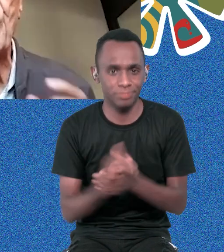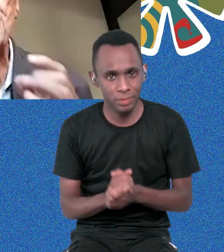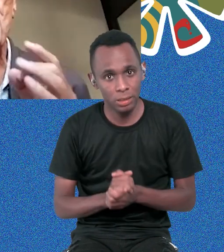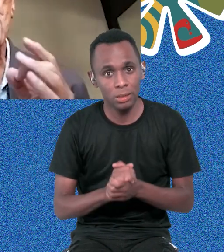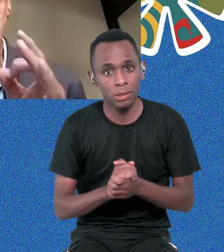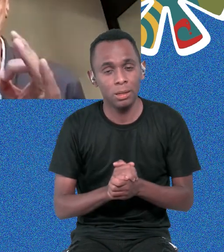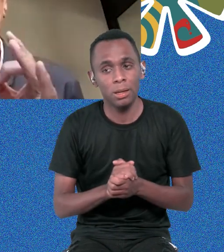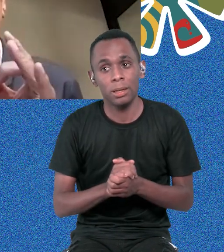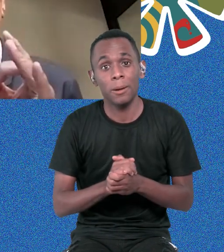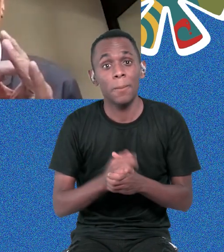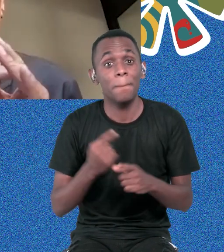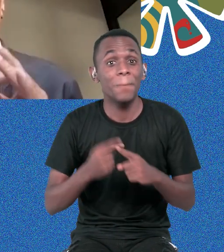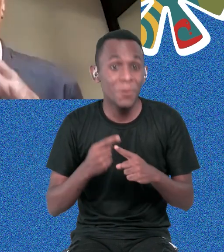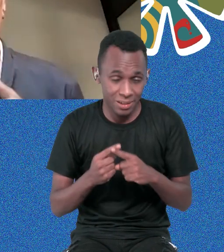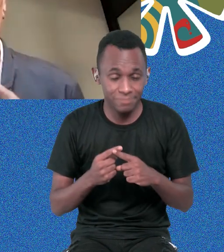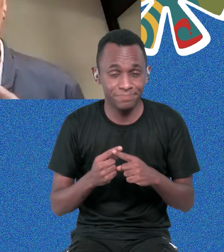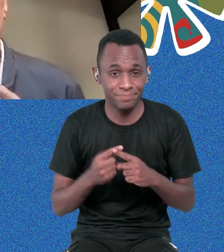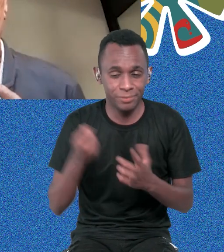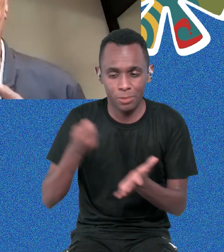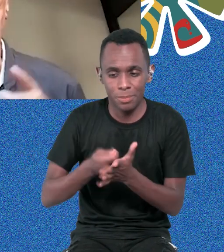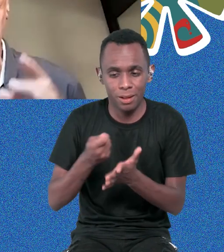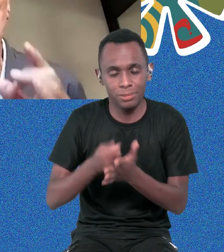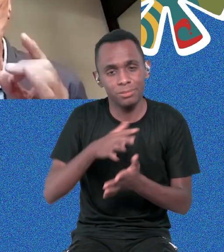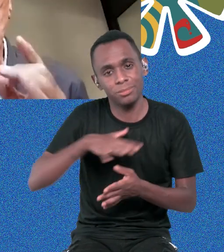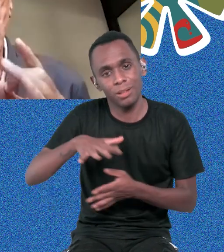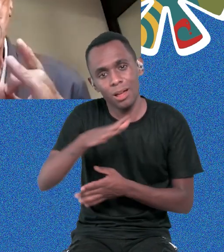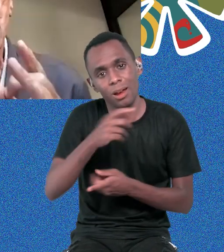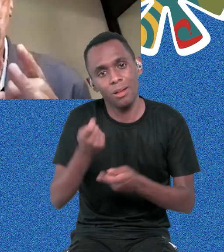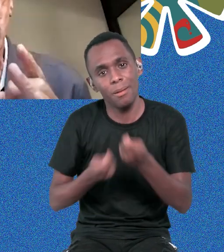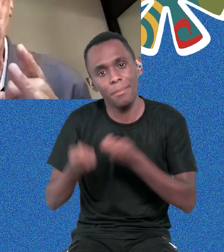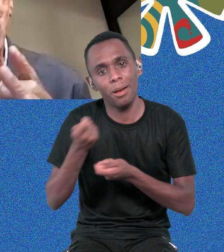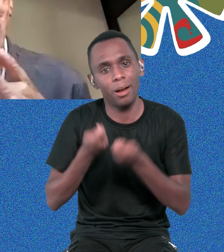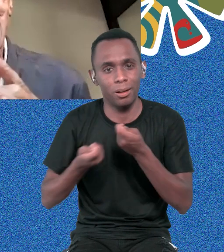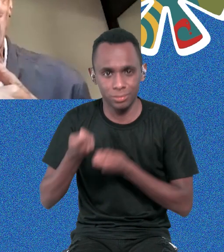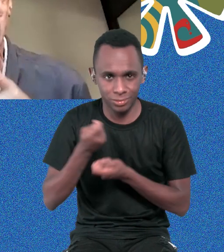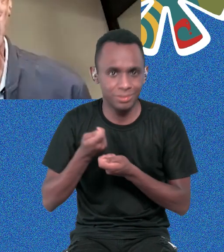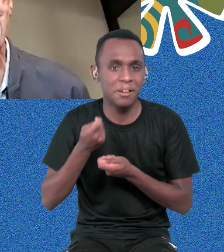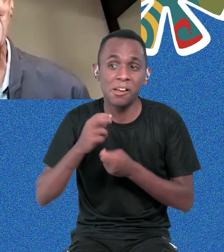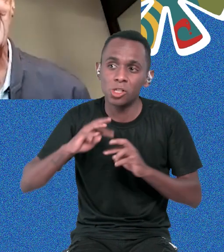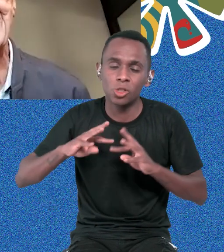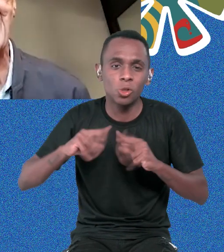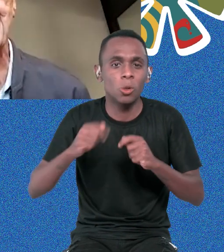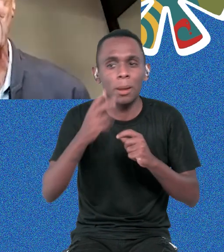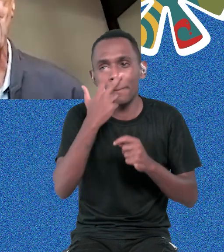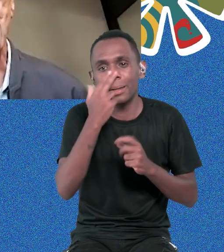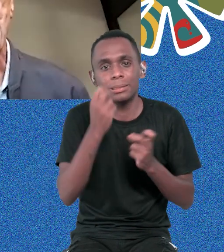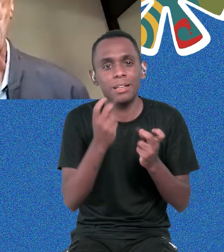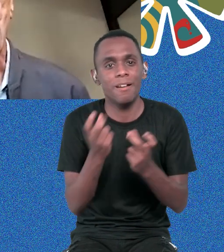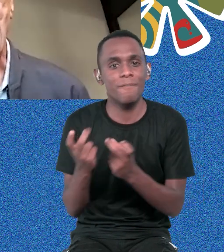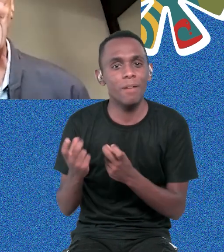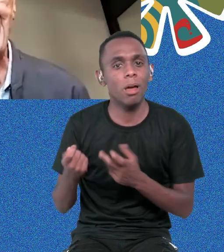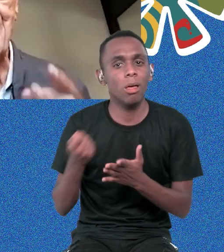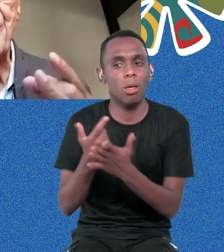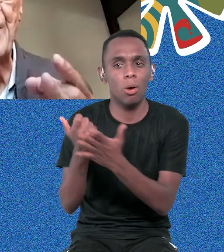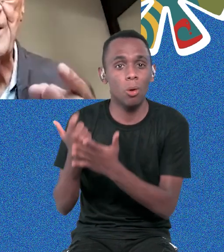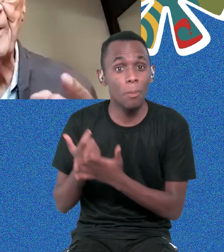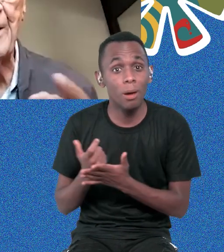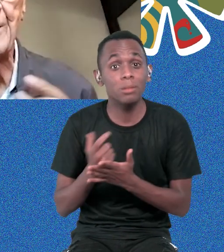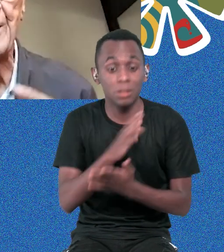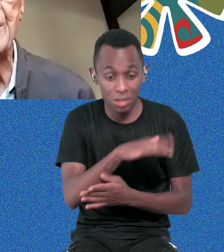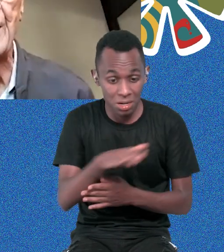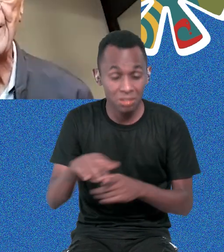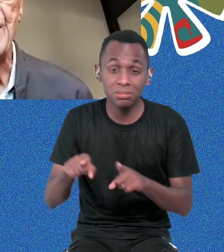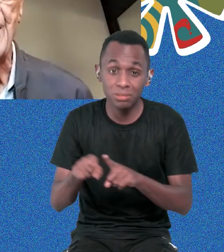se impôs um estado de mercado em que tudo passa a ser mercantilizado. Até a